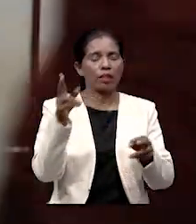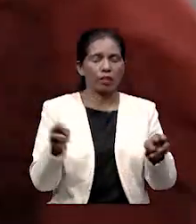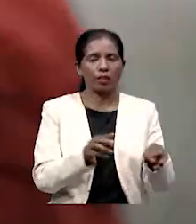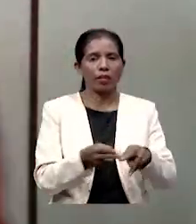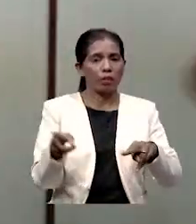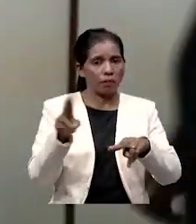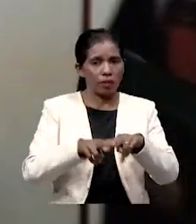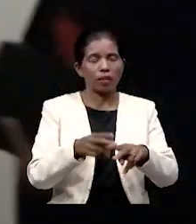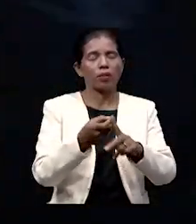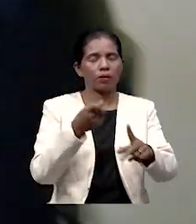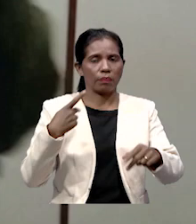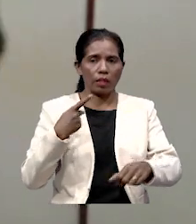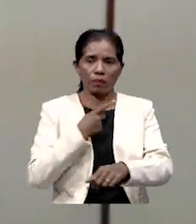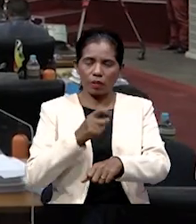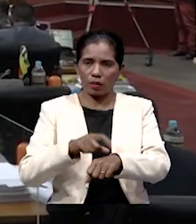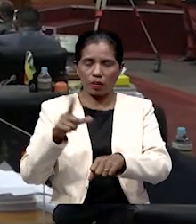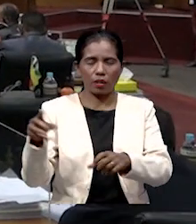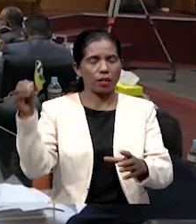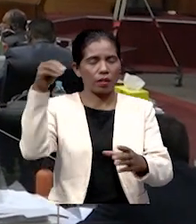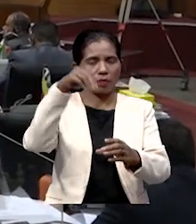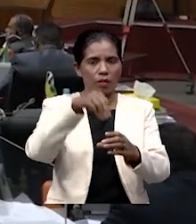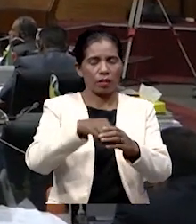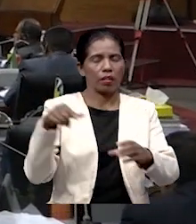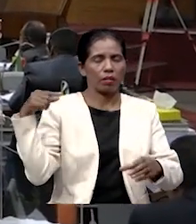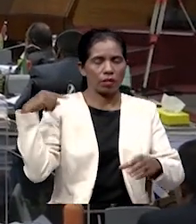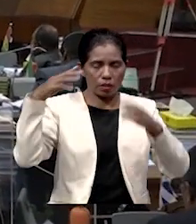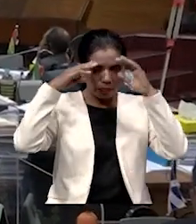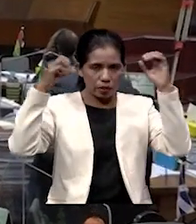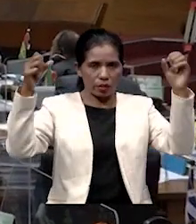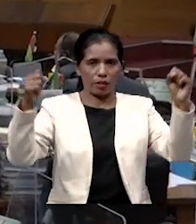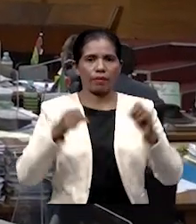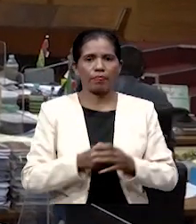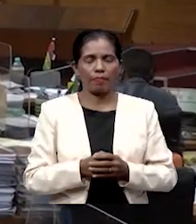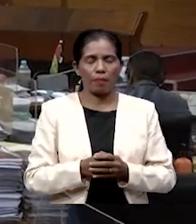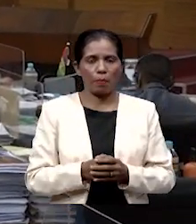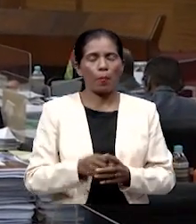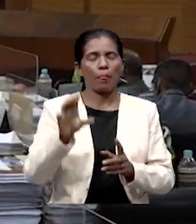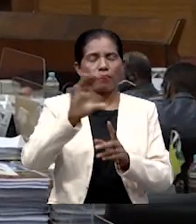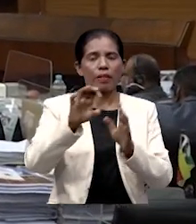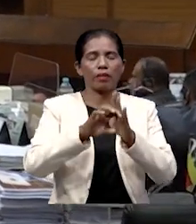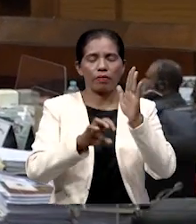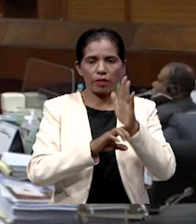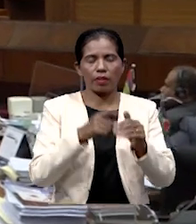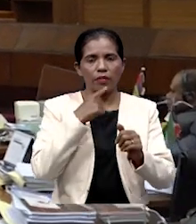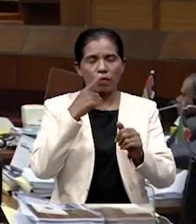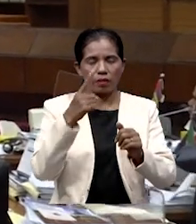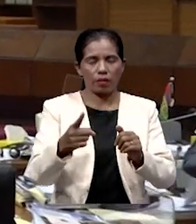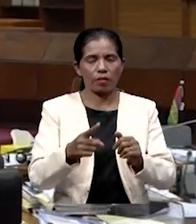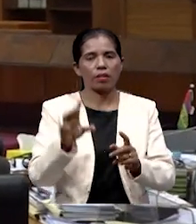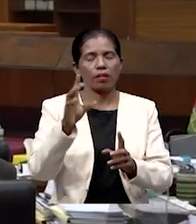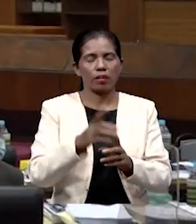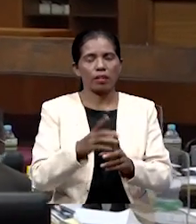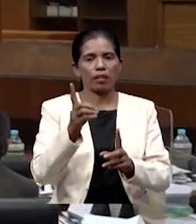Parlamento Nacional, da Udaune Tama Ona e Gabinete Presidente da República Nian. Nune chefe Estado Ateten, nha mandato se remata